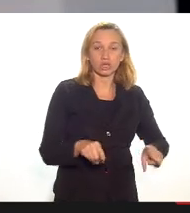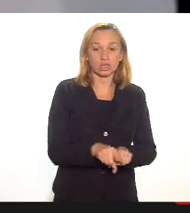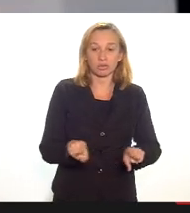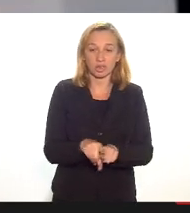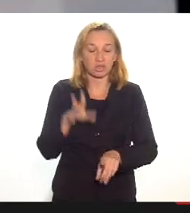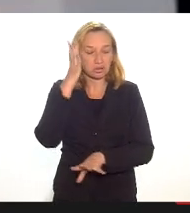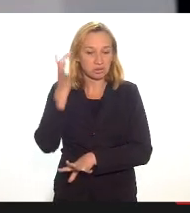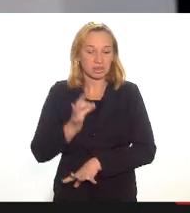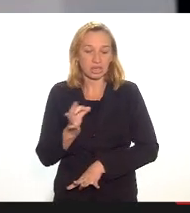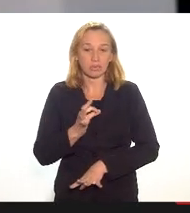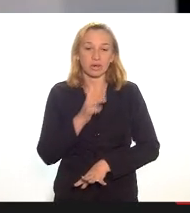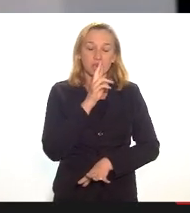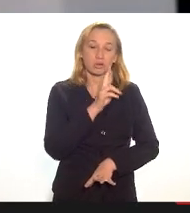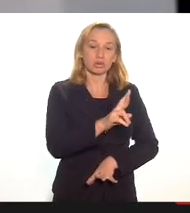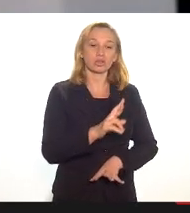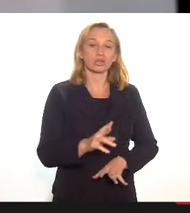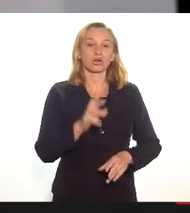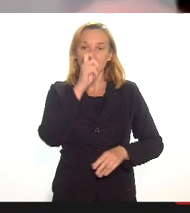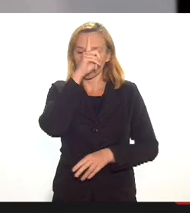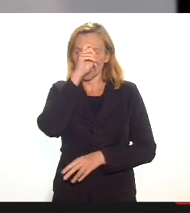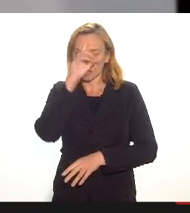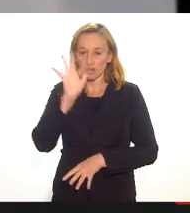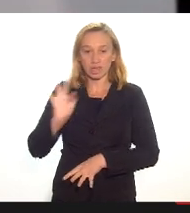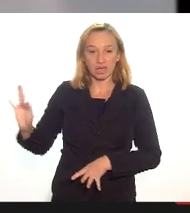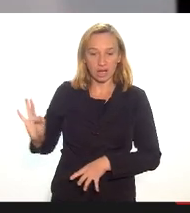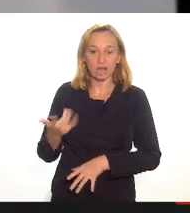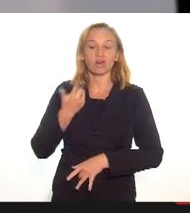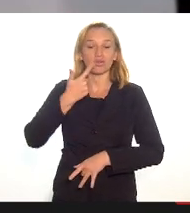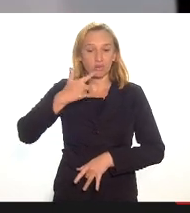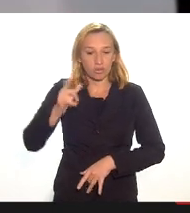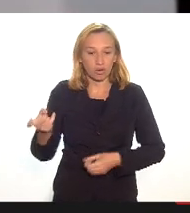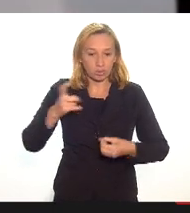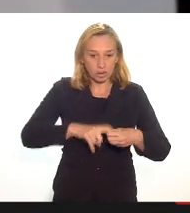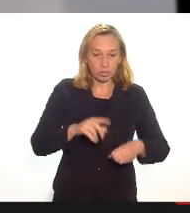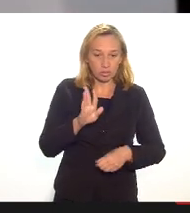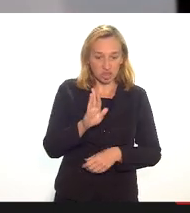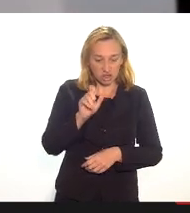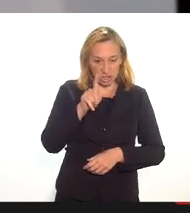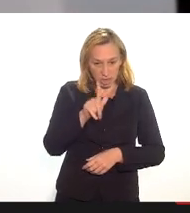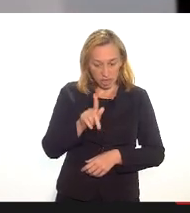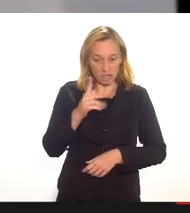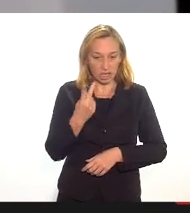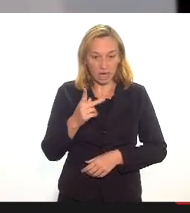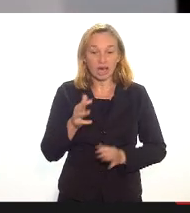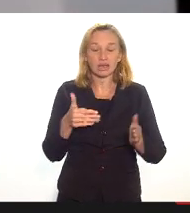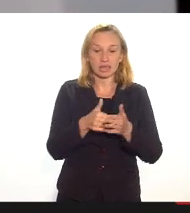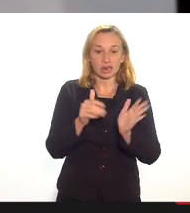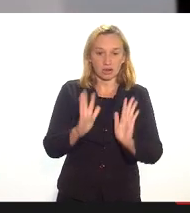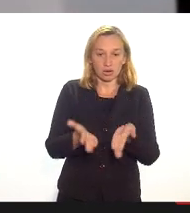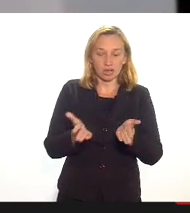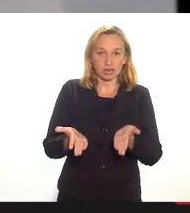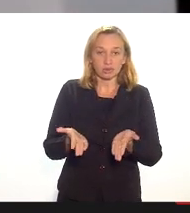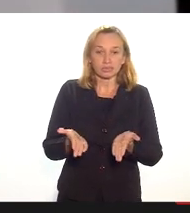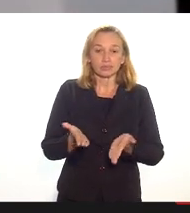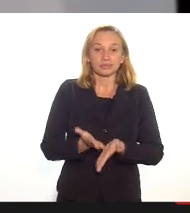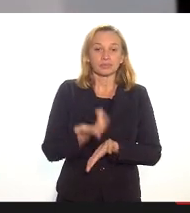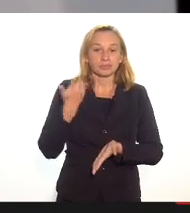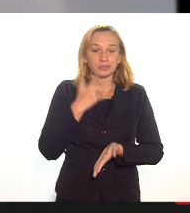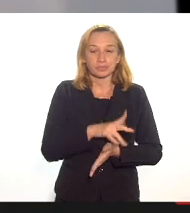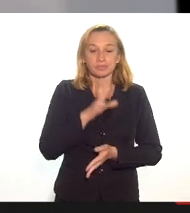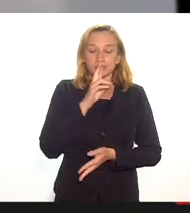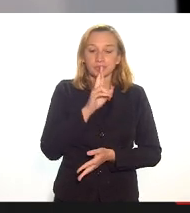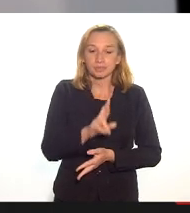sobre esses hospitais federais. Nós voltamos à DGIH. até agora, nós não temos, não conseguimos uma